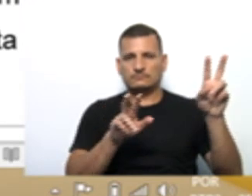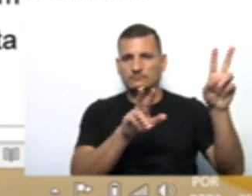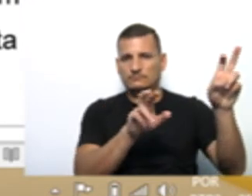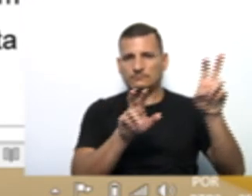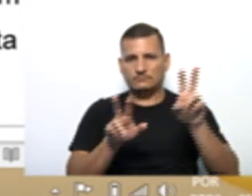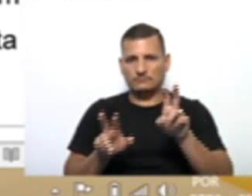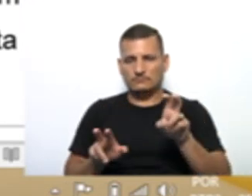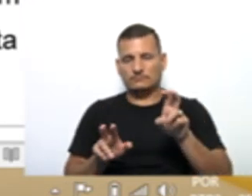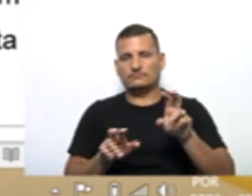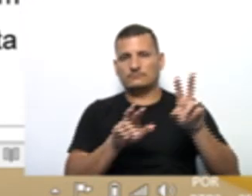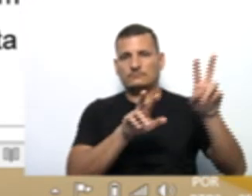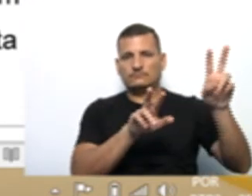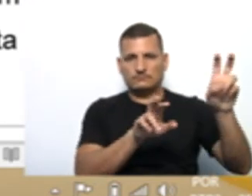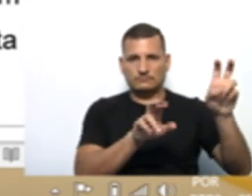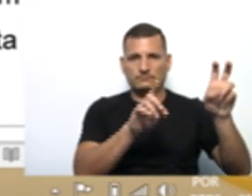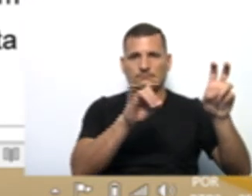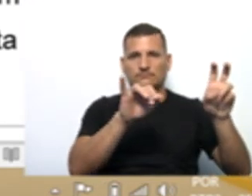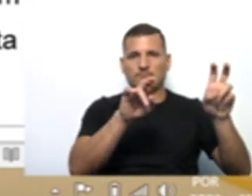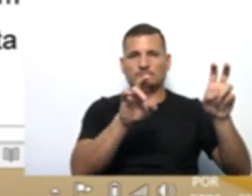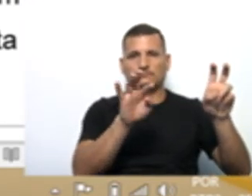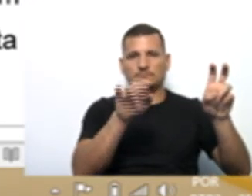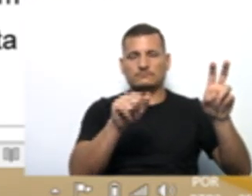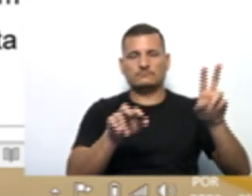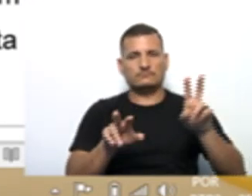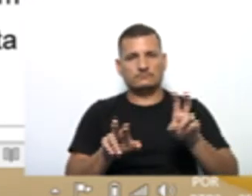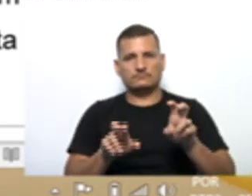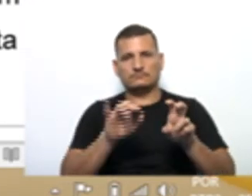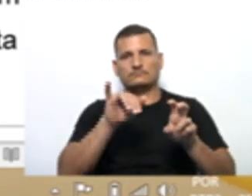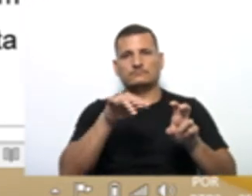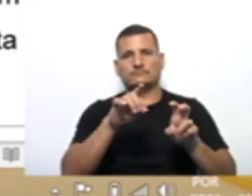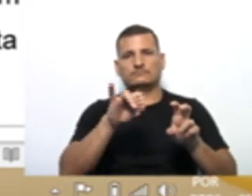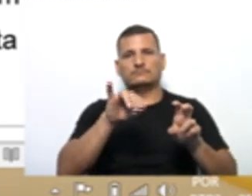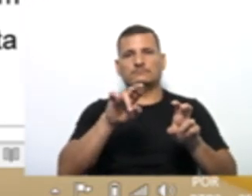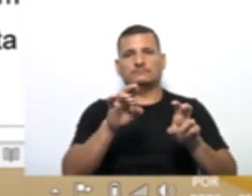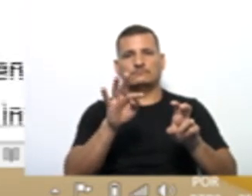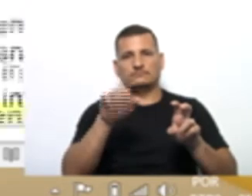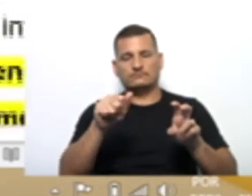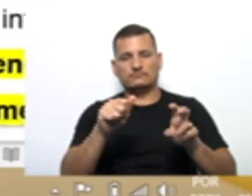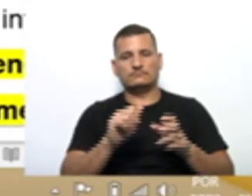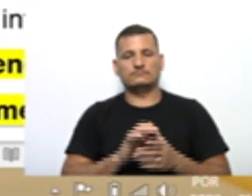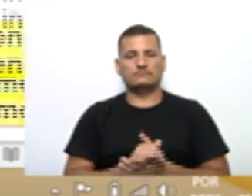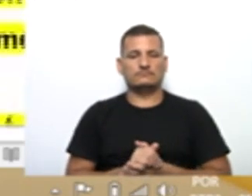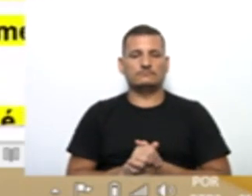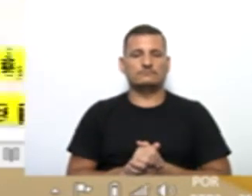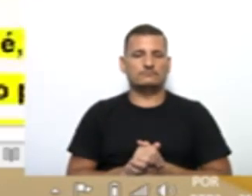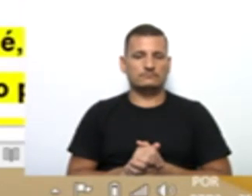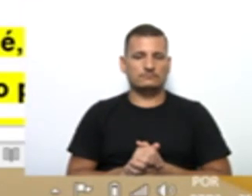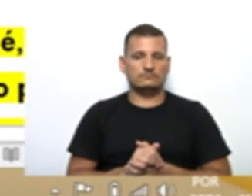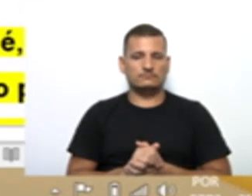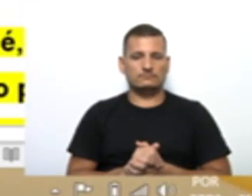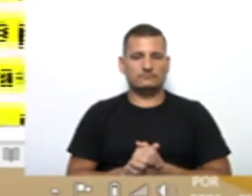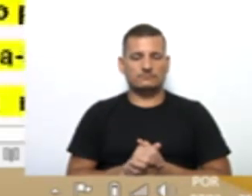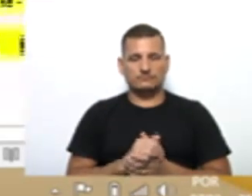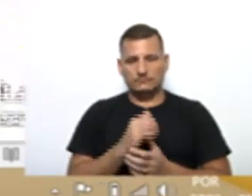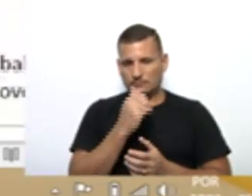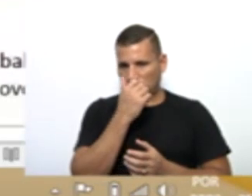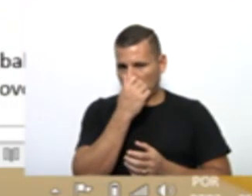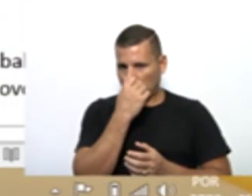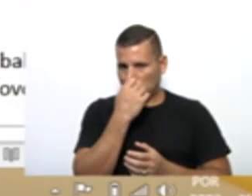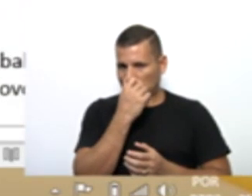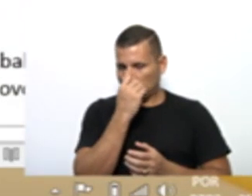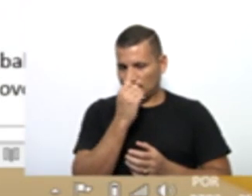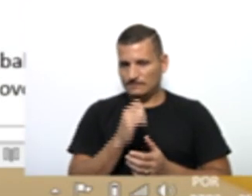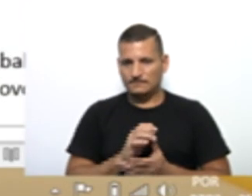a citação direta do Pedro Demo, citação indireta aqui é do Barros. E para finalizar a nossa parte de nossas ideias